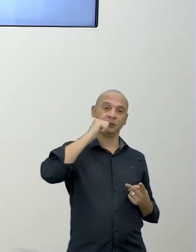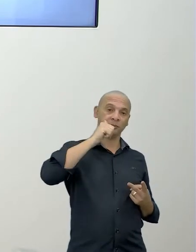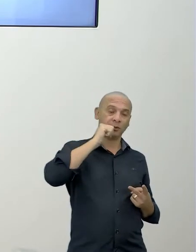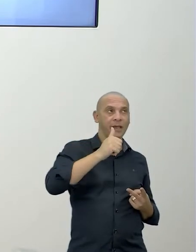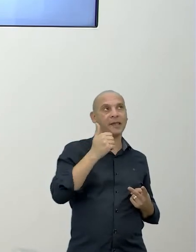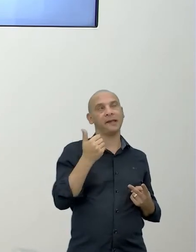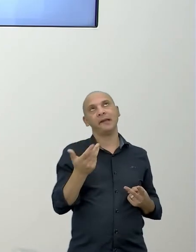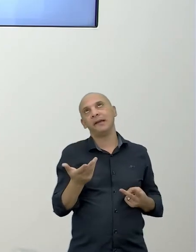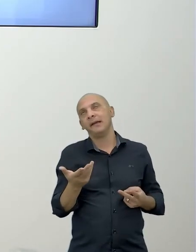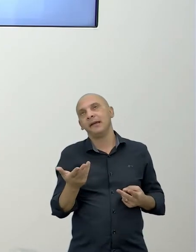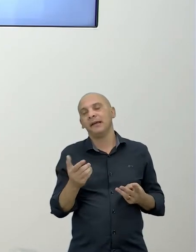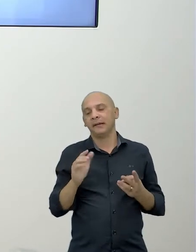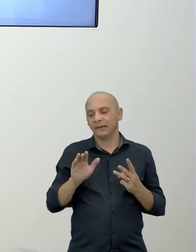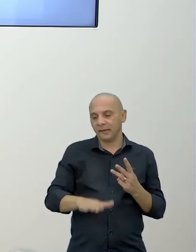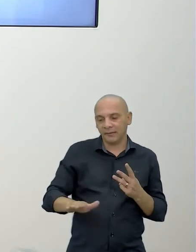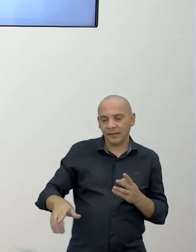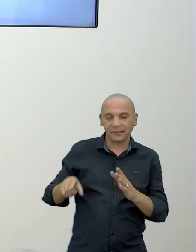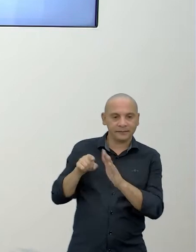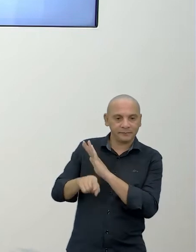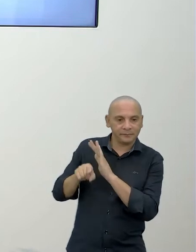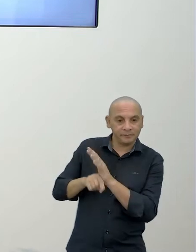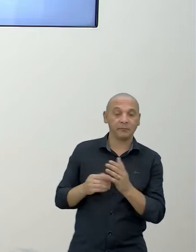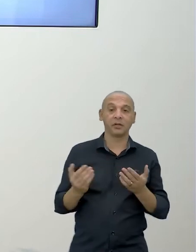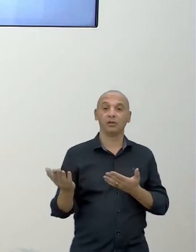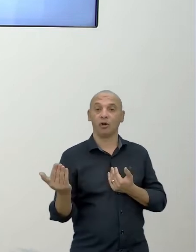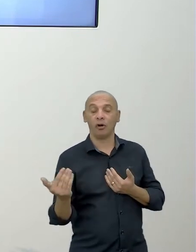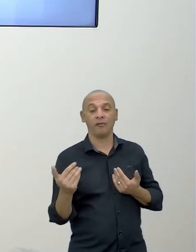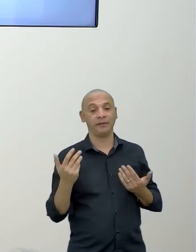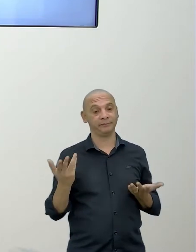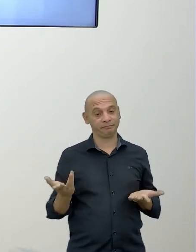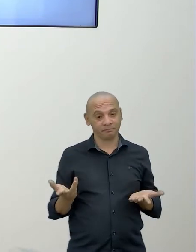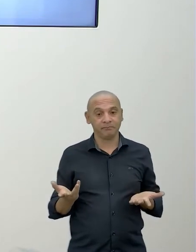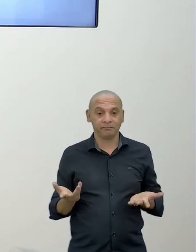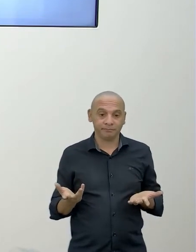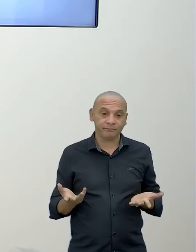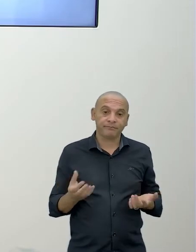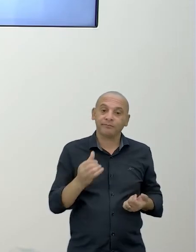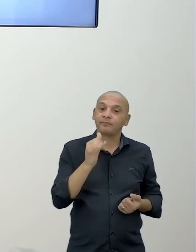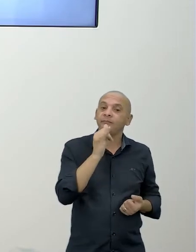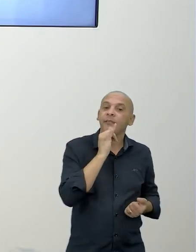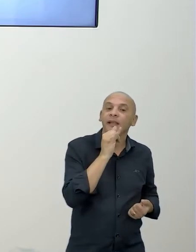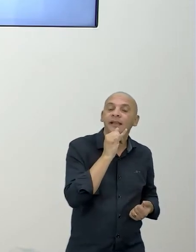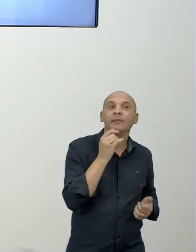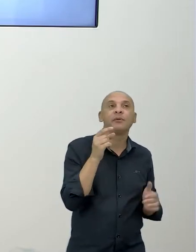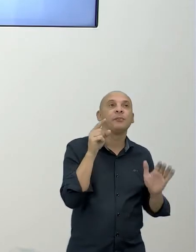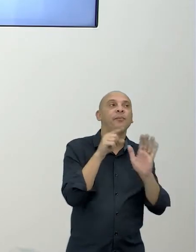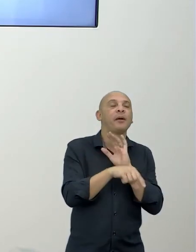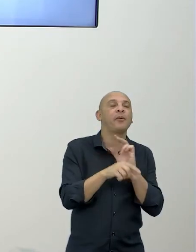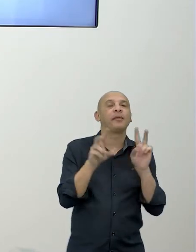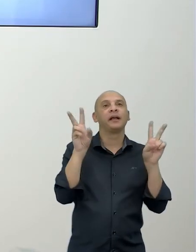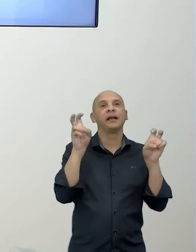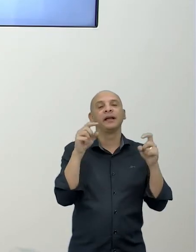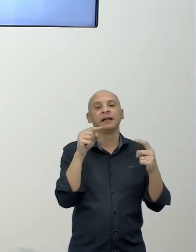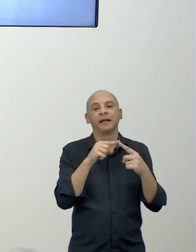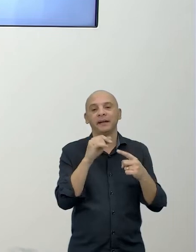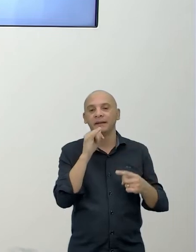você quer. Às vezes é uma entrevista mais voltada para homens, mais voltada para mulheres, é uma entrevista mais voltada para